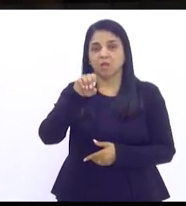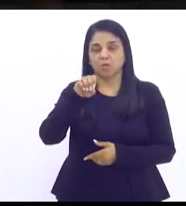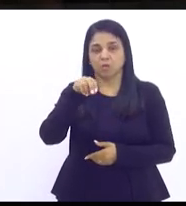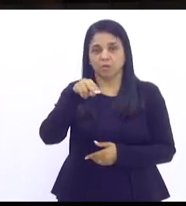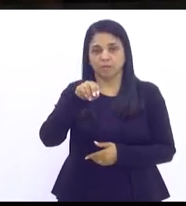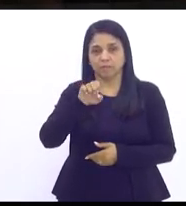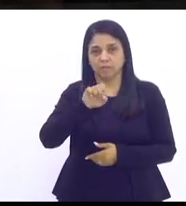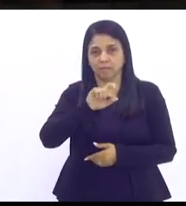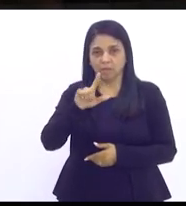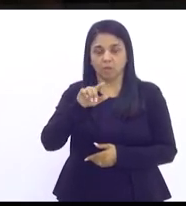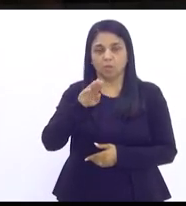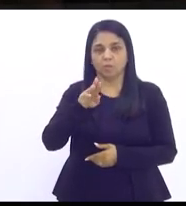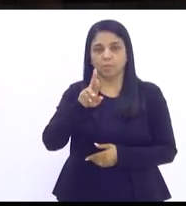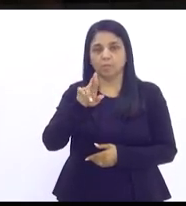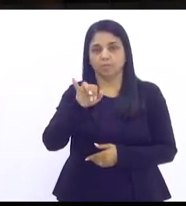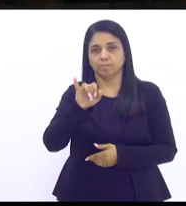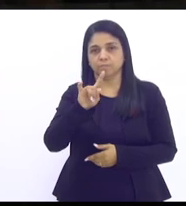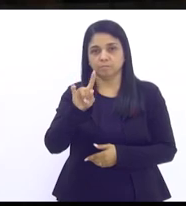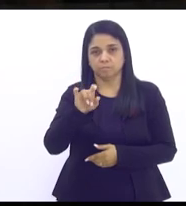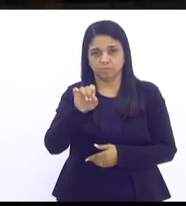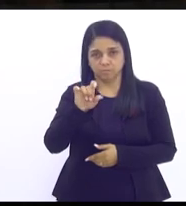Brizola,